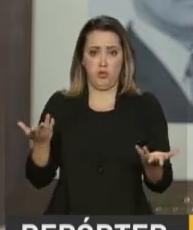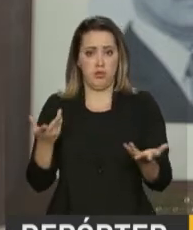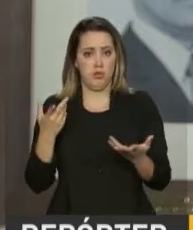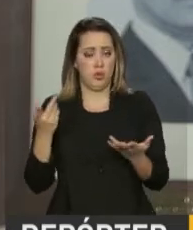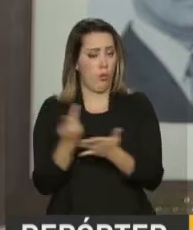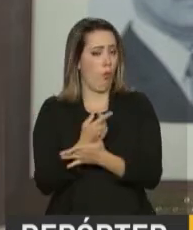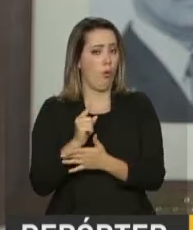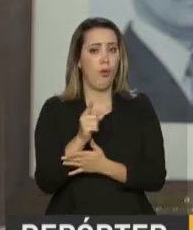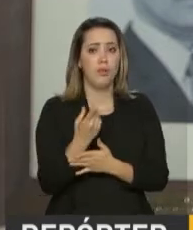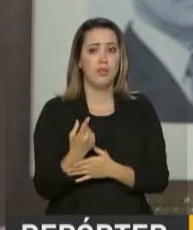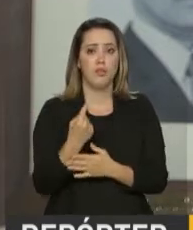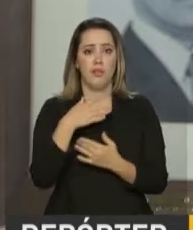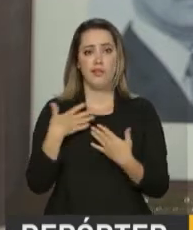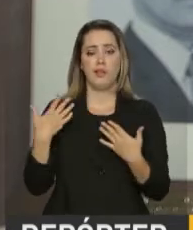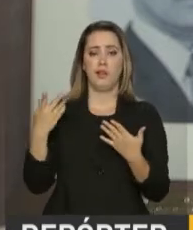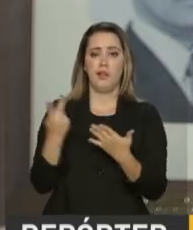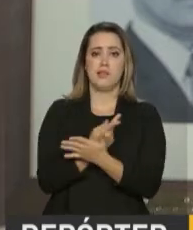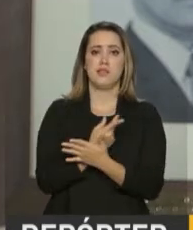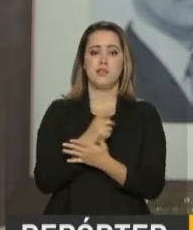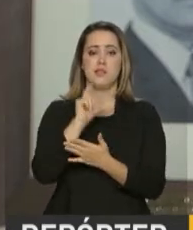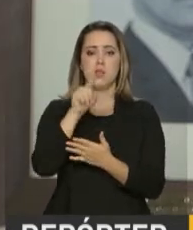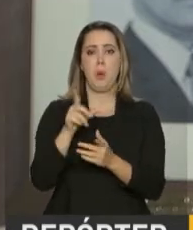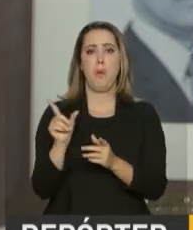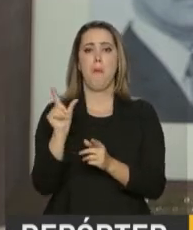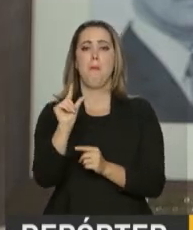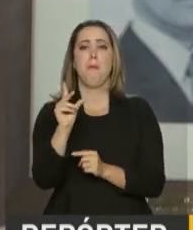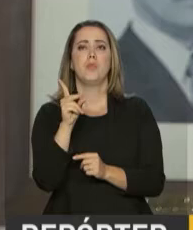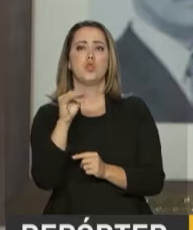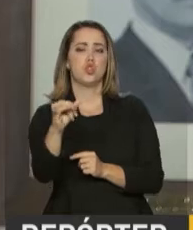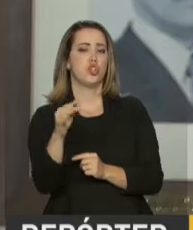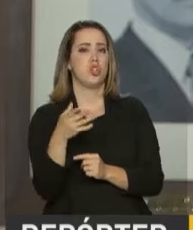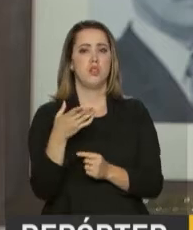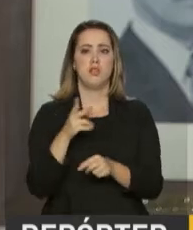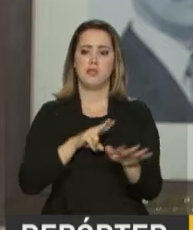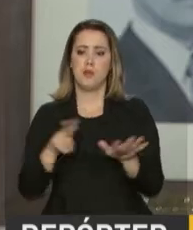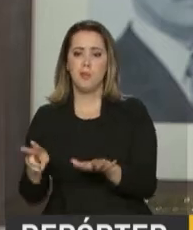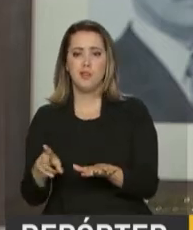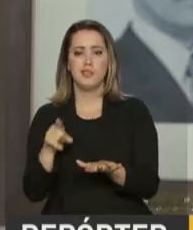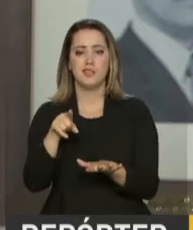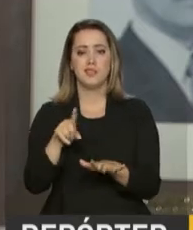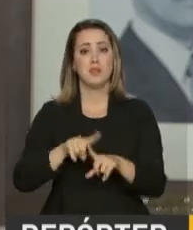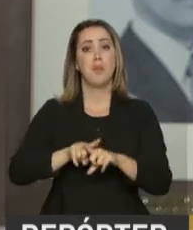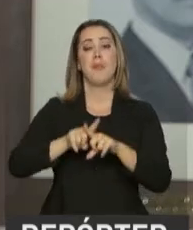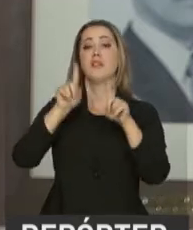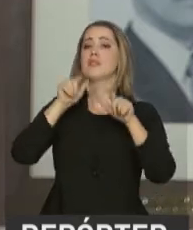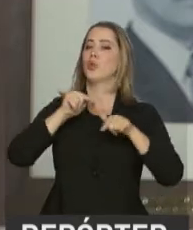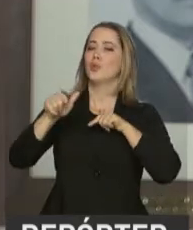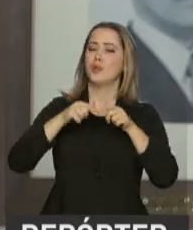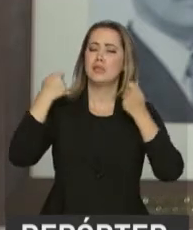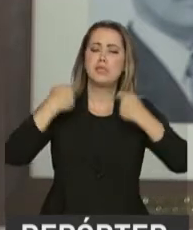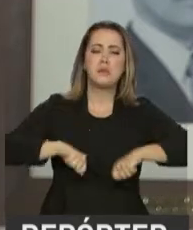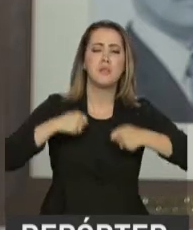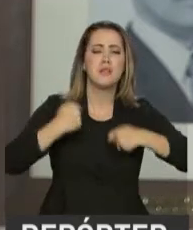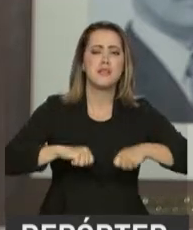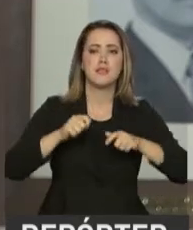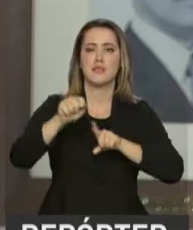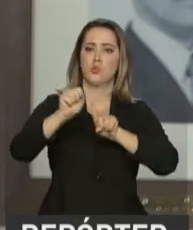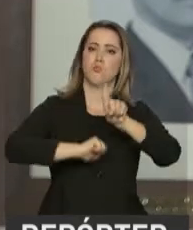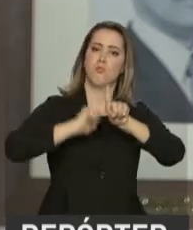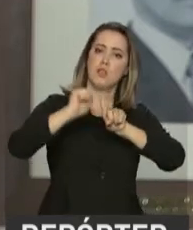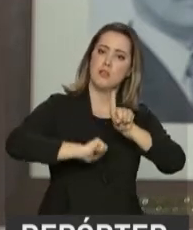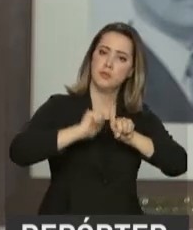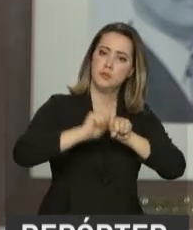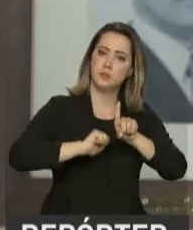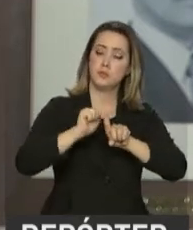surtir efeito visível em poucos dias, poucas semanas. É um trabalho que tomará meses, 18 meses desse governo,